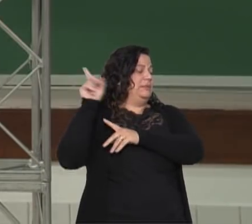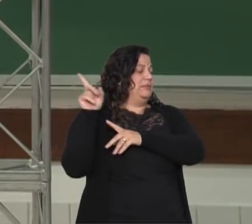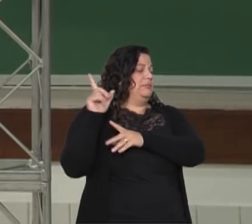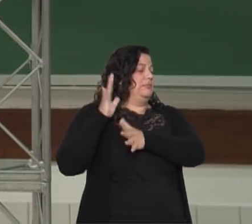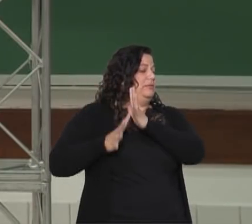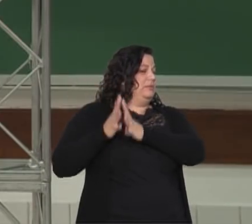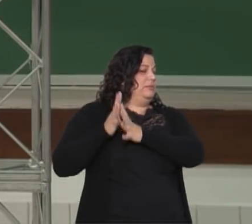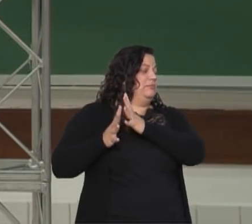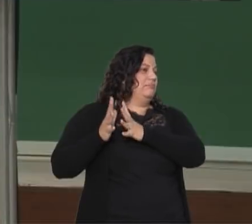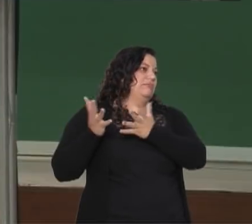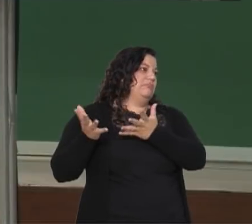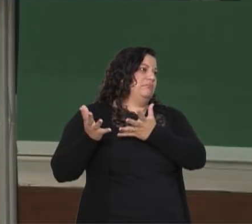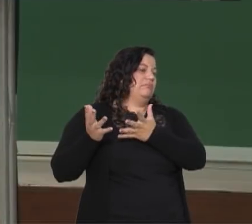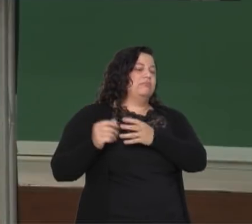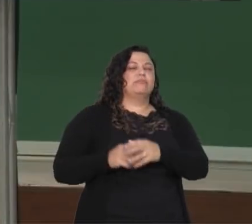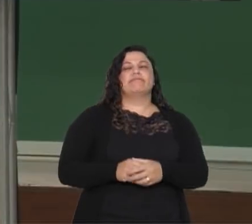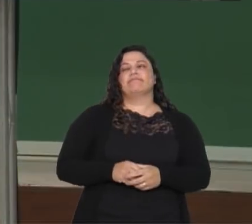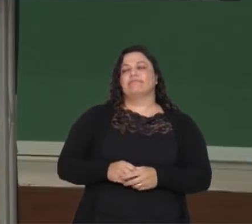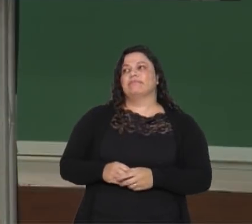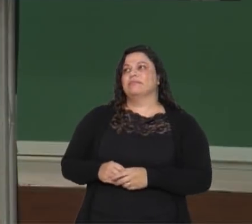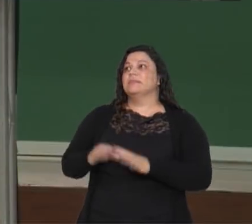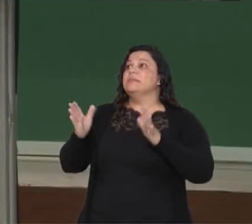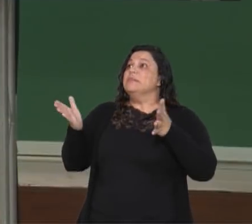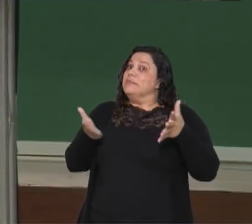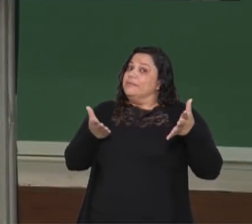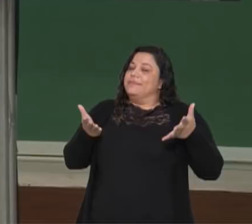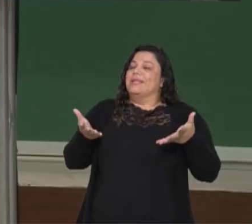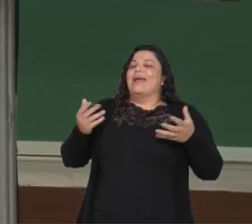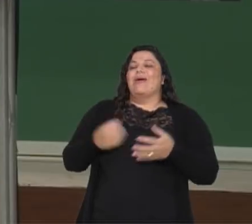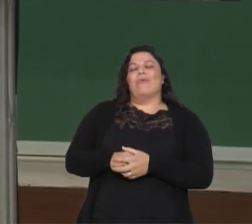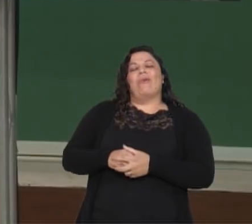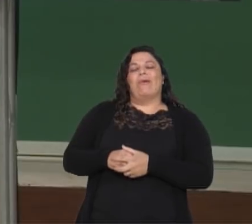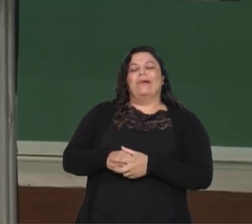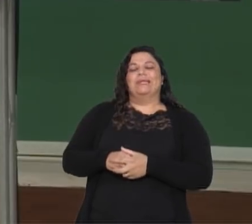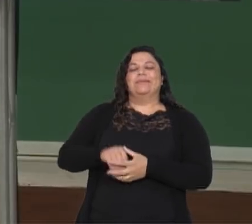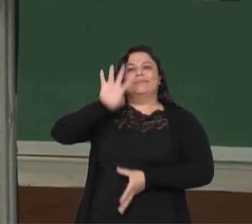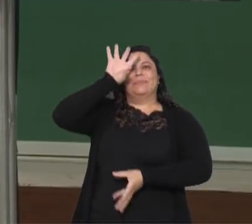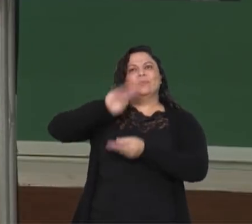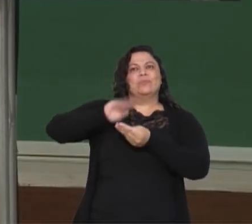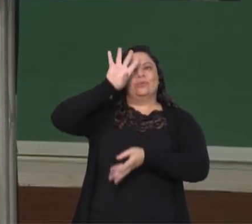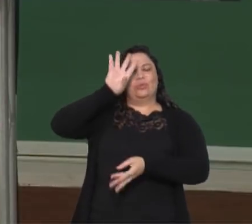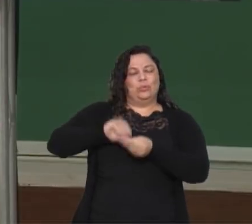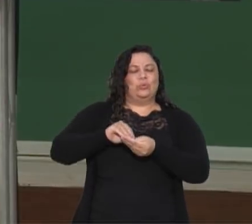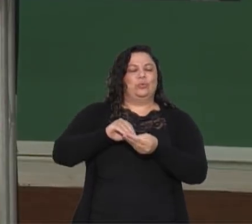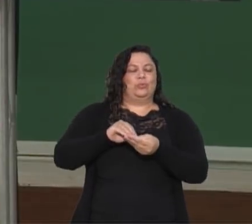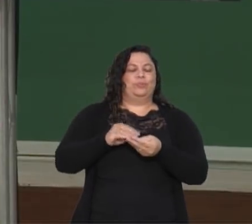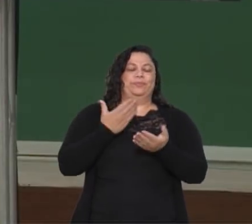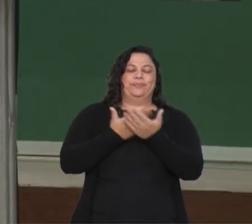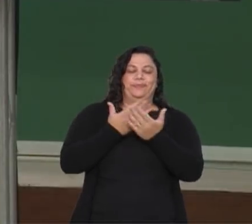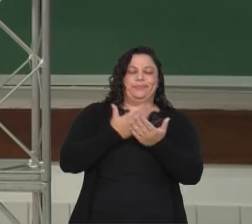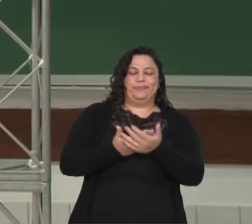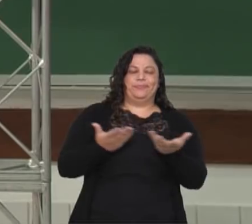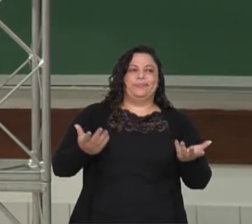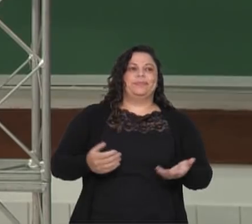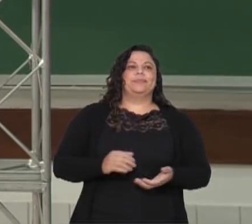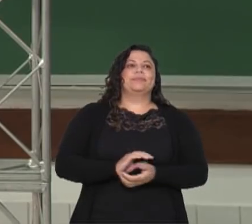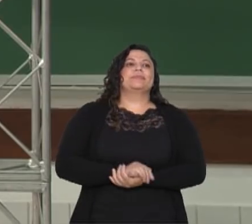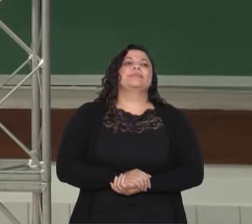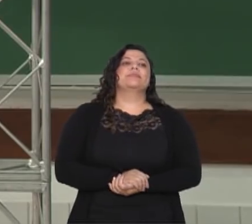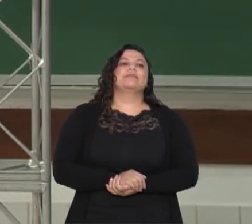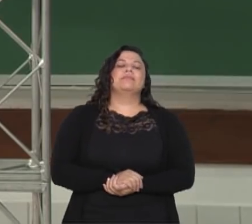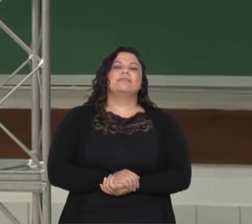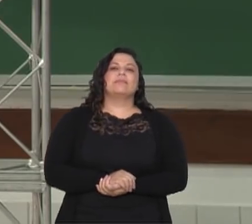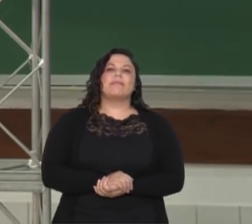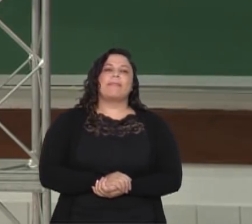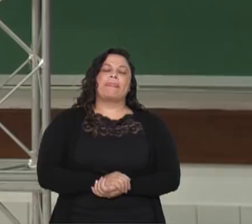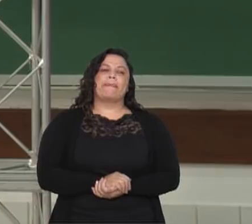Eu já vou passar agora um pequeno resumo dessa aula para a gente poder ir para o quiz. Nessa aula, a gente